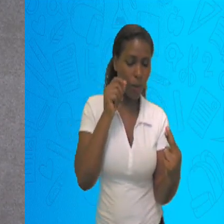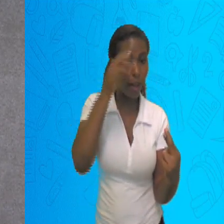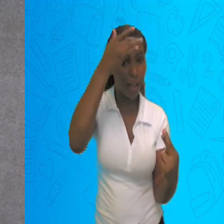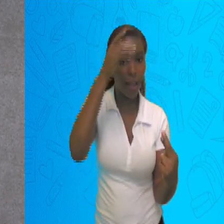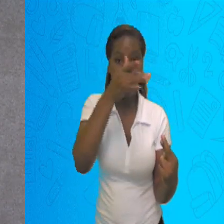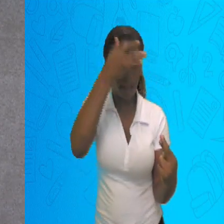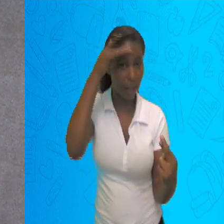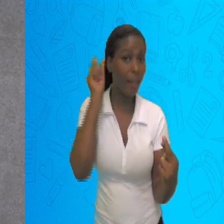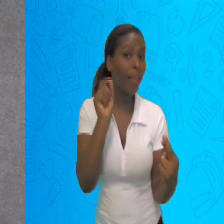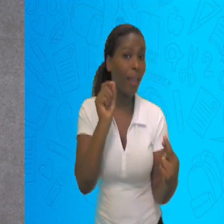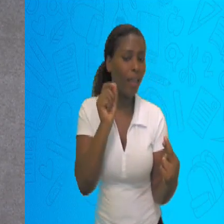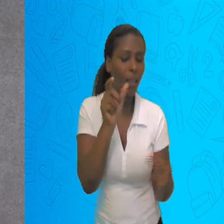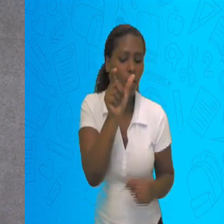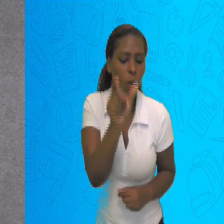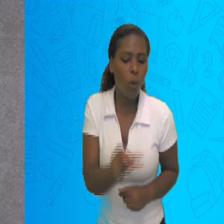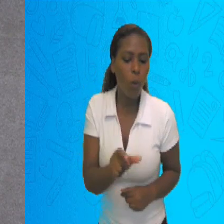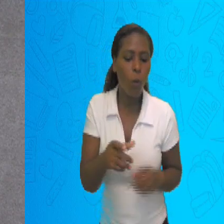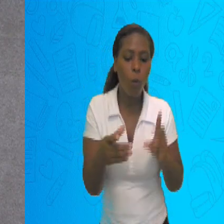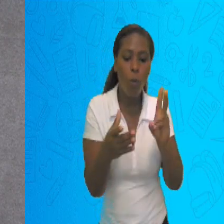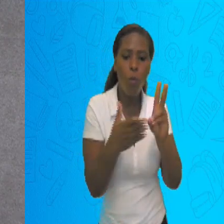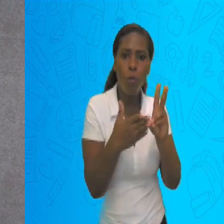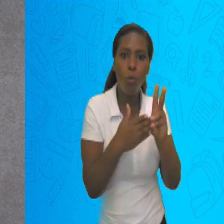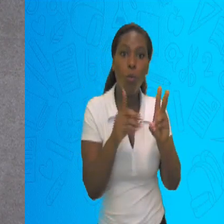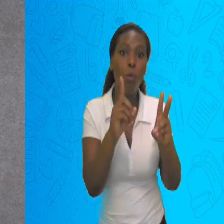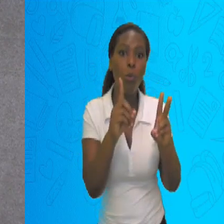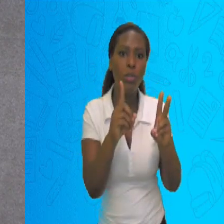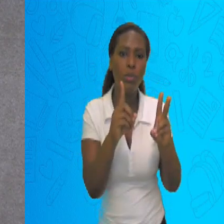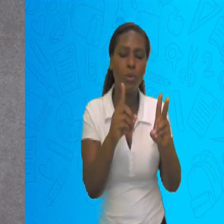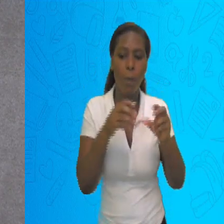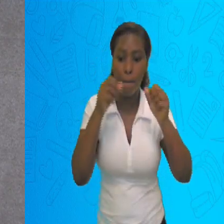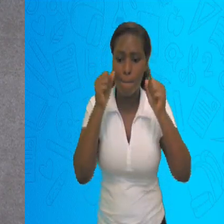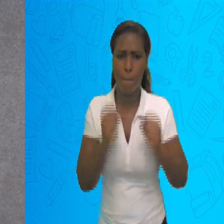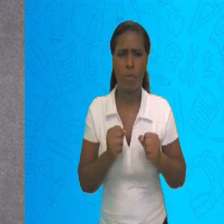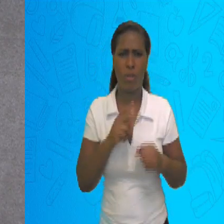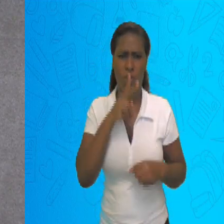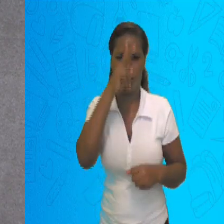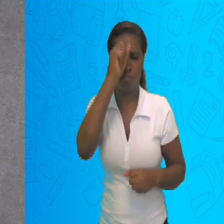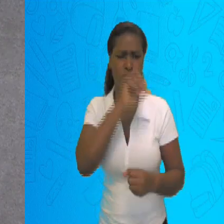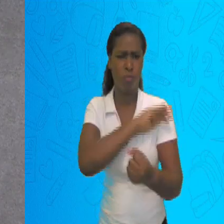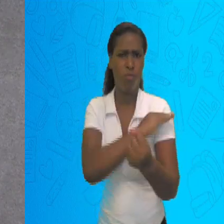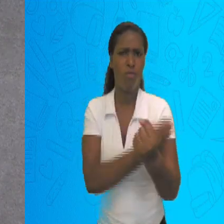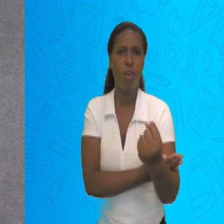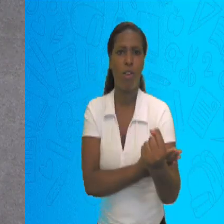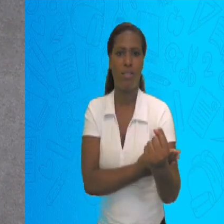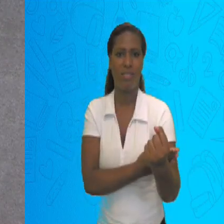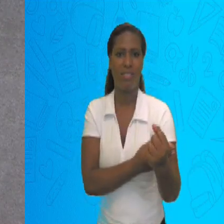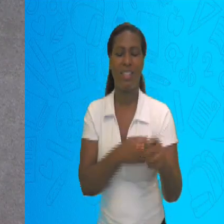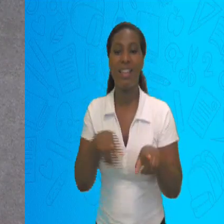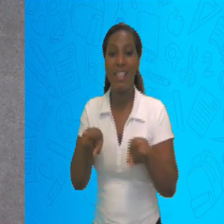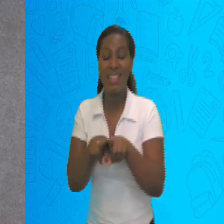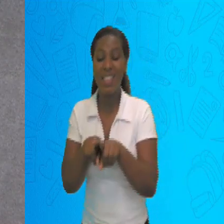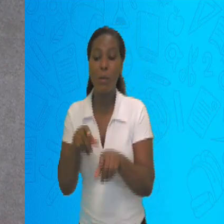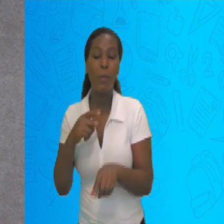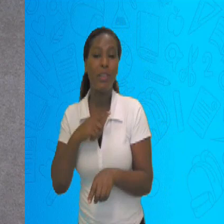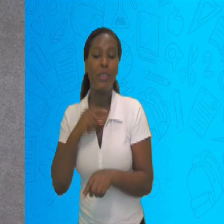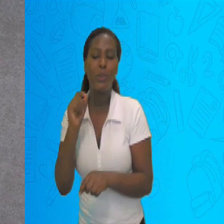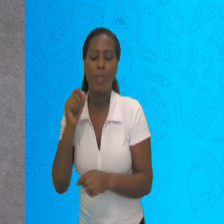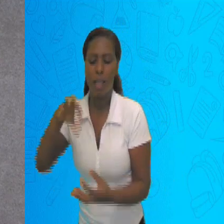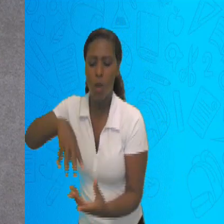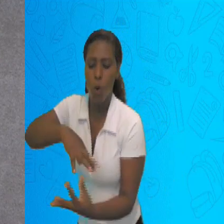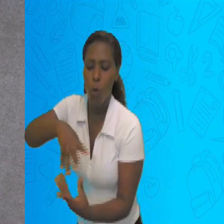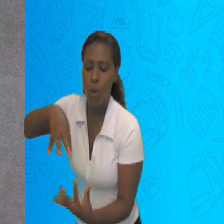existiam figuras místicas do Abassai, que para alguns povos tratava-se de um espírito maléfico